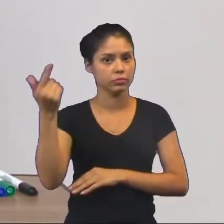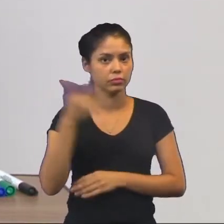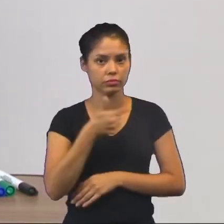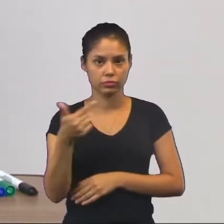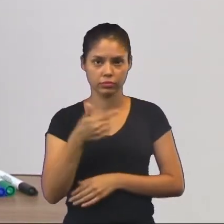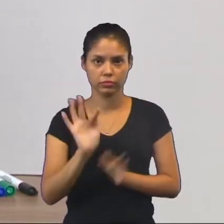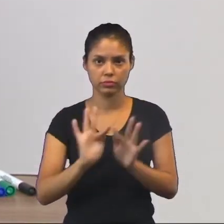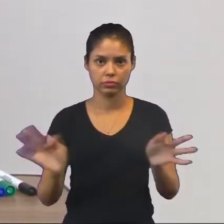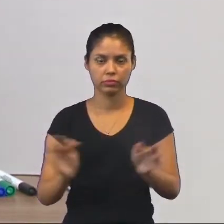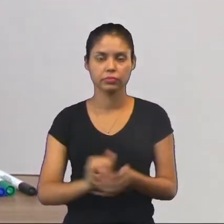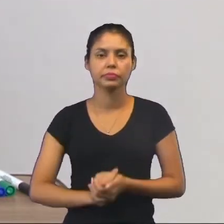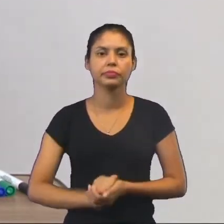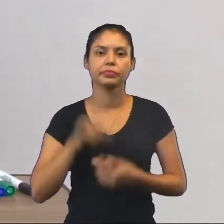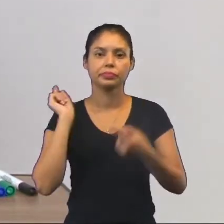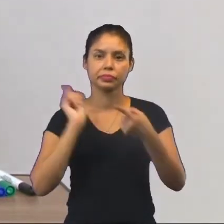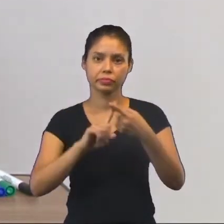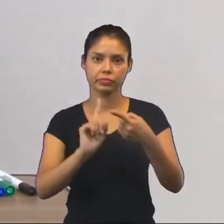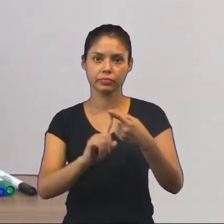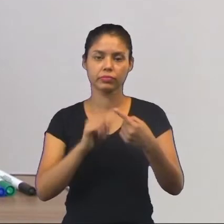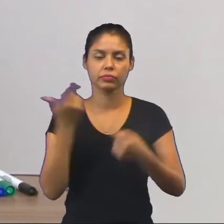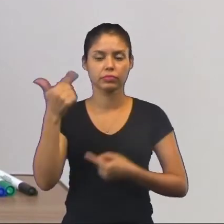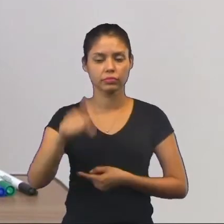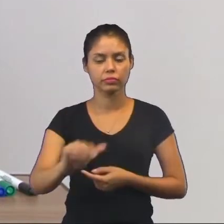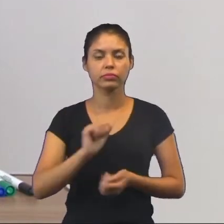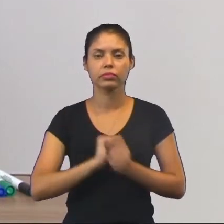a segunda, certinho? Vamos então